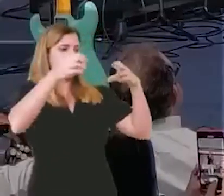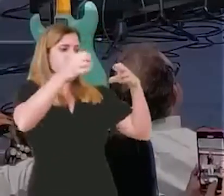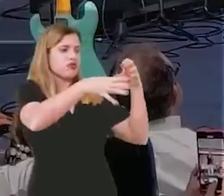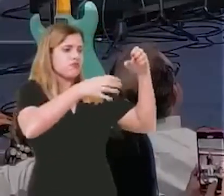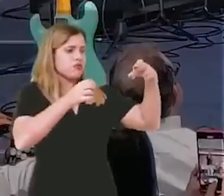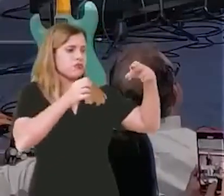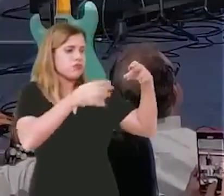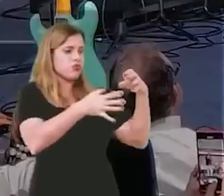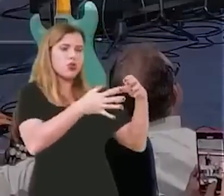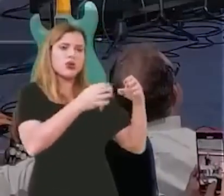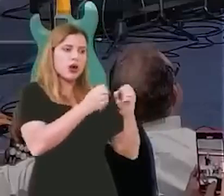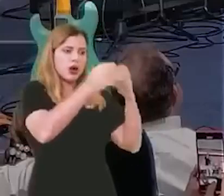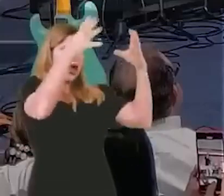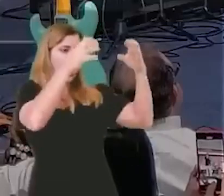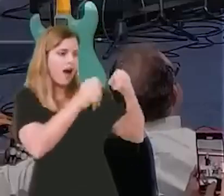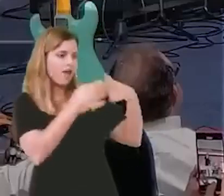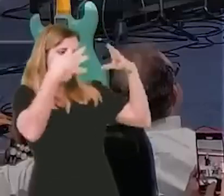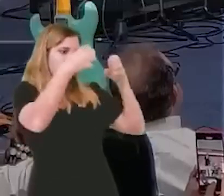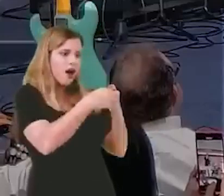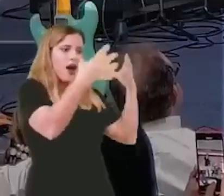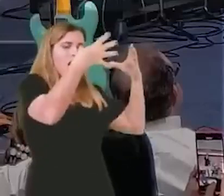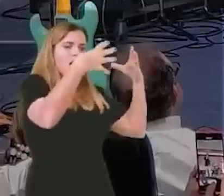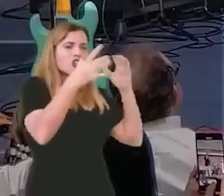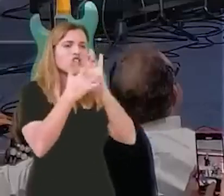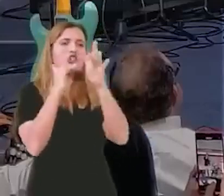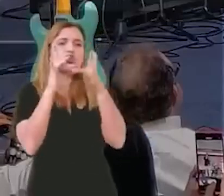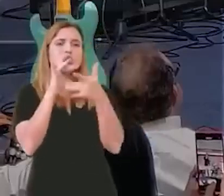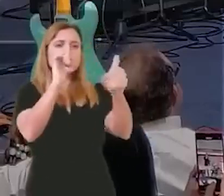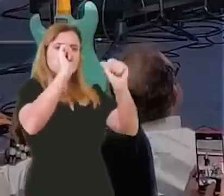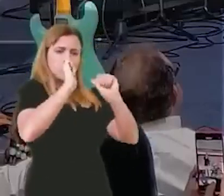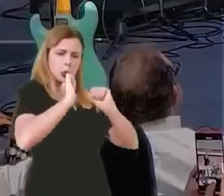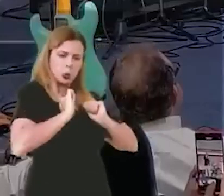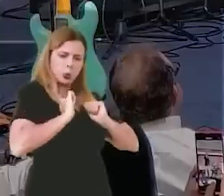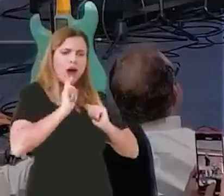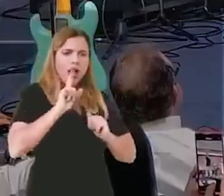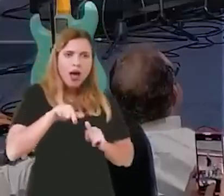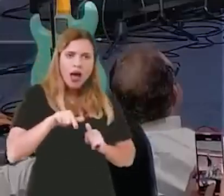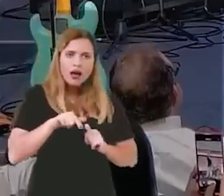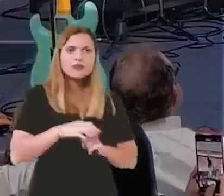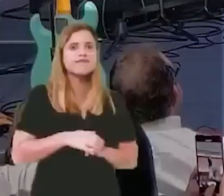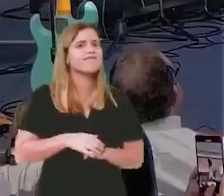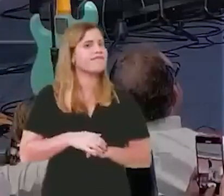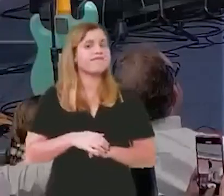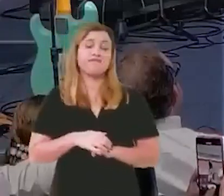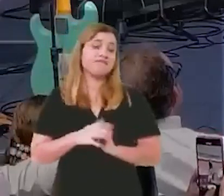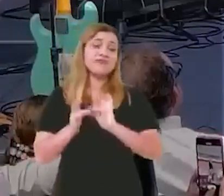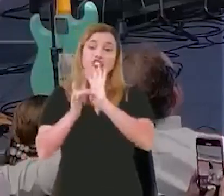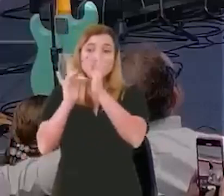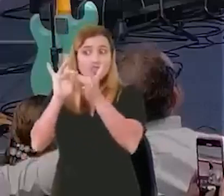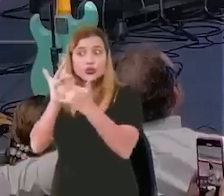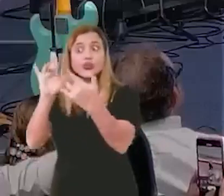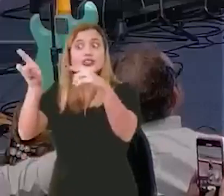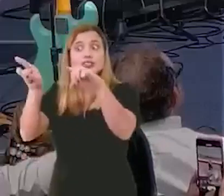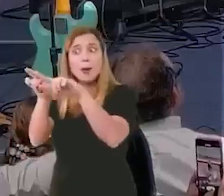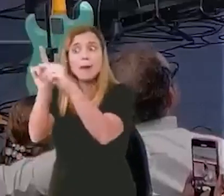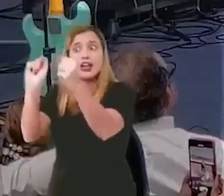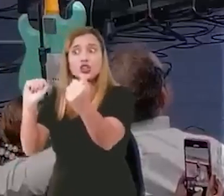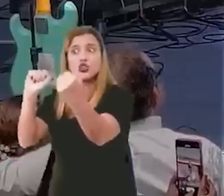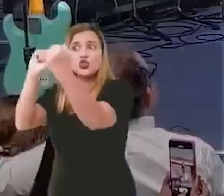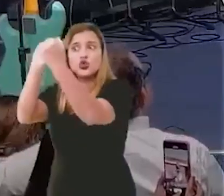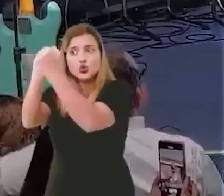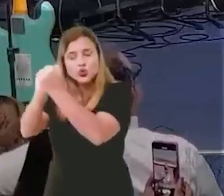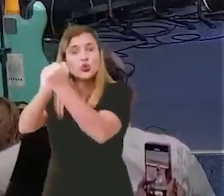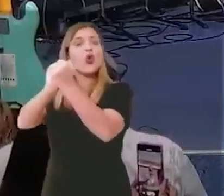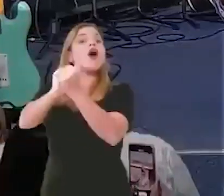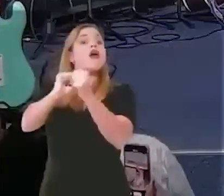lá quando os céus e a terra foram criados de forma ativa, porque o verso 3 é categórico: todas as coisas foram feitas